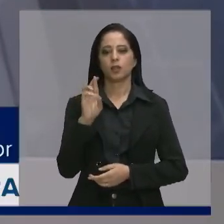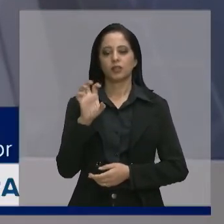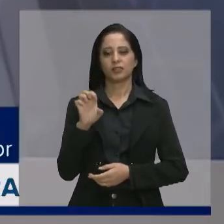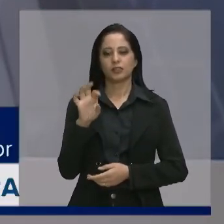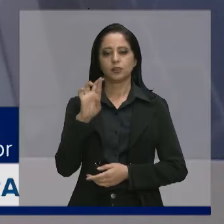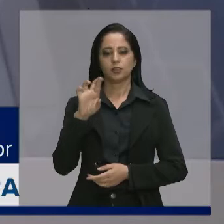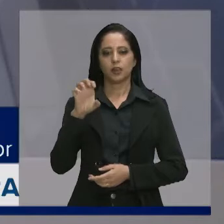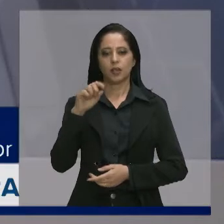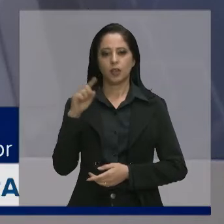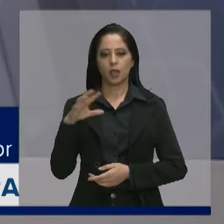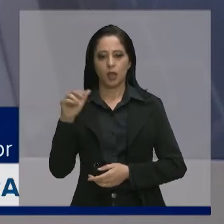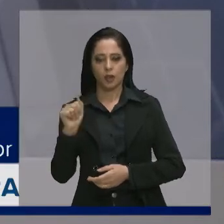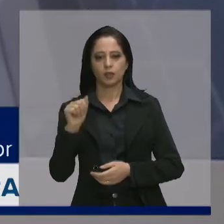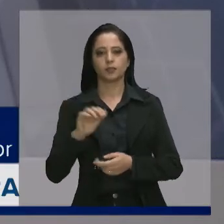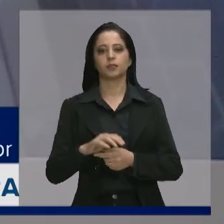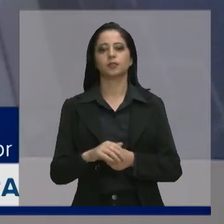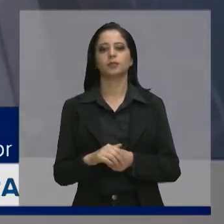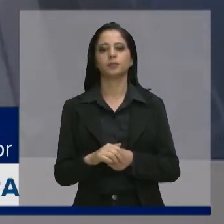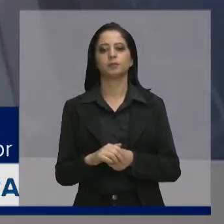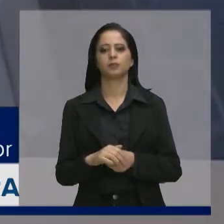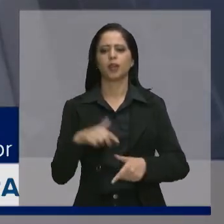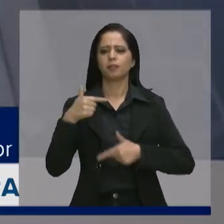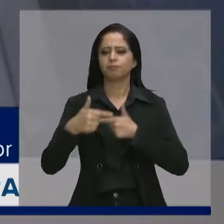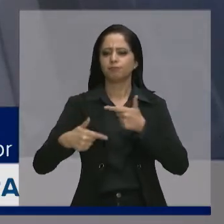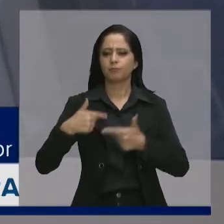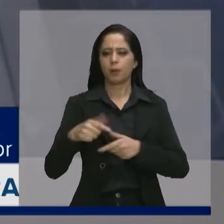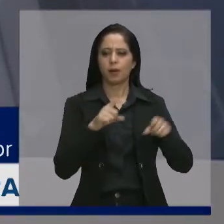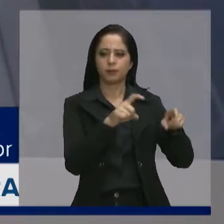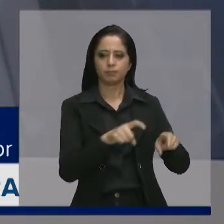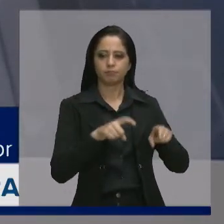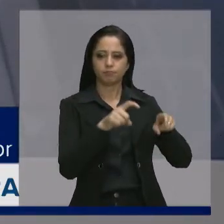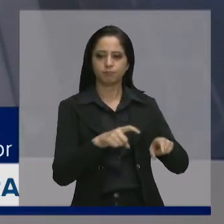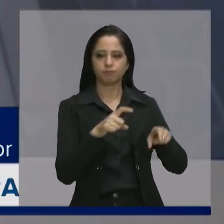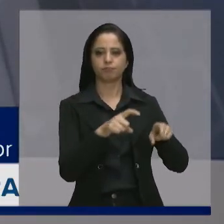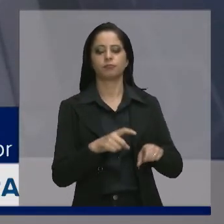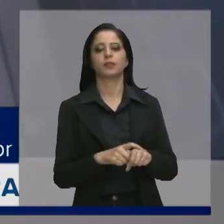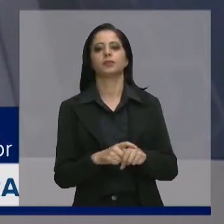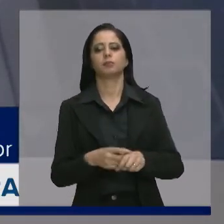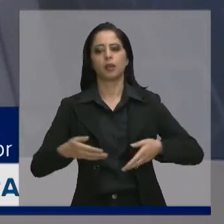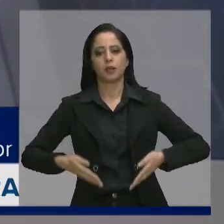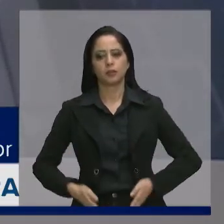senhor José Tristão da Silva, trabalhador rural de profissão, nasceu em Carmo de